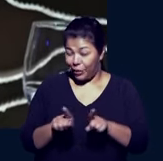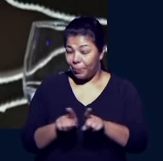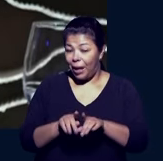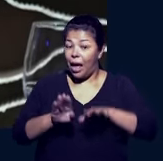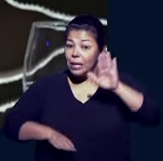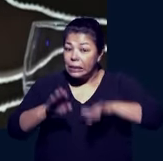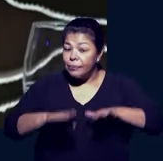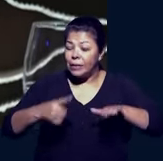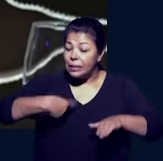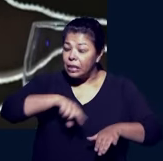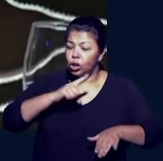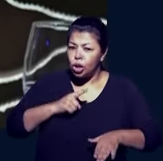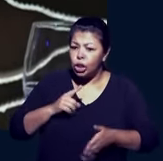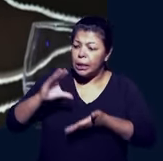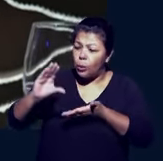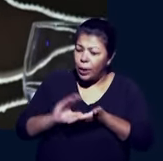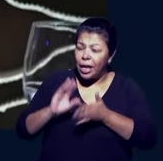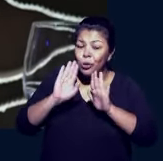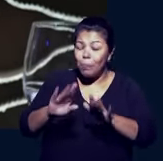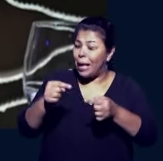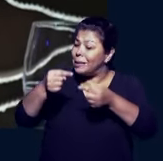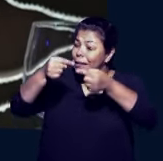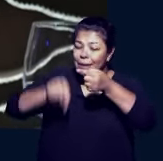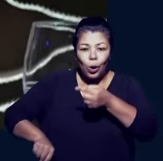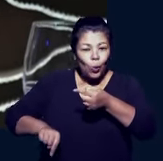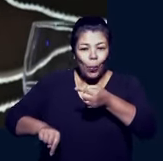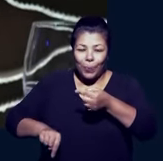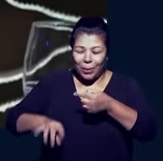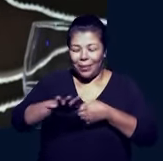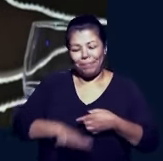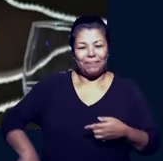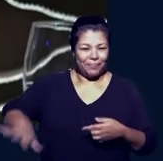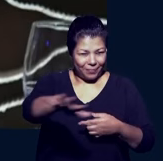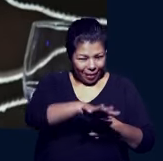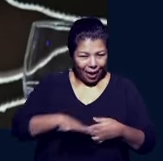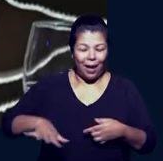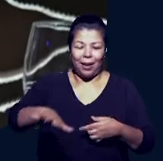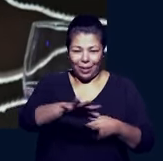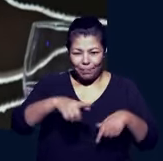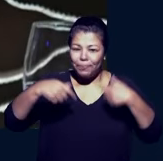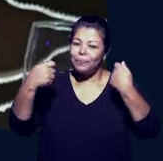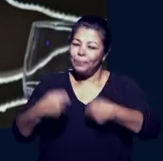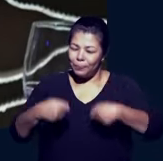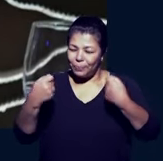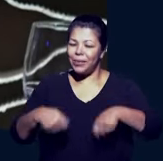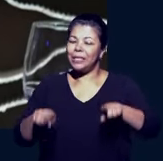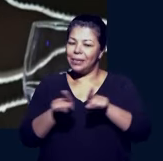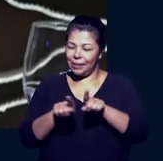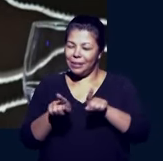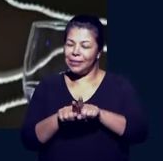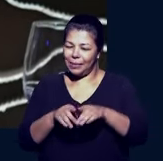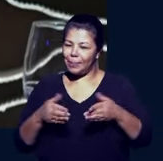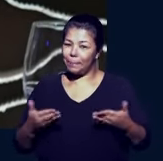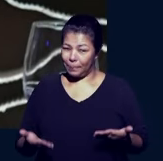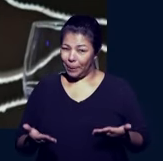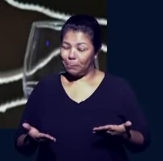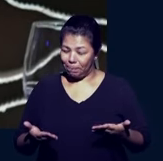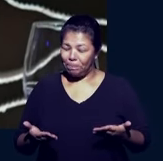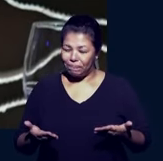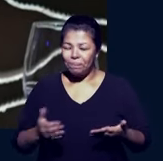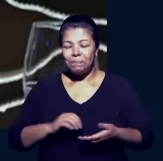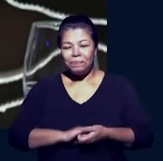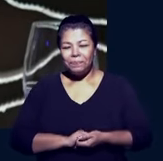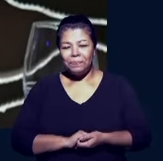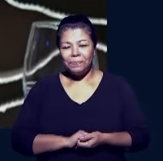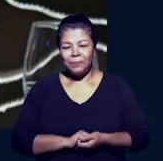o nosso crédito ele não é adequado aquela eh aquela ao que o produtor